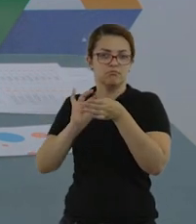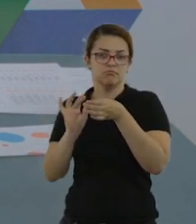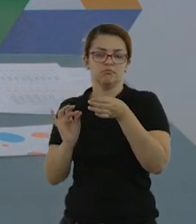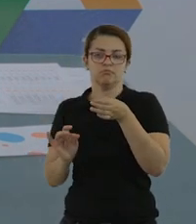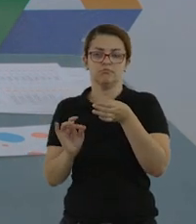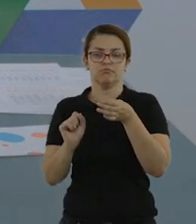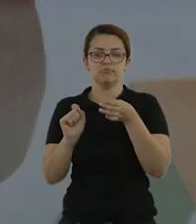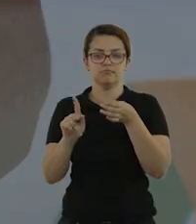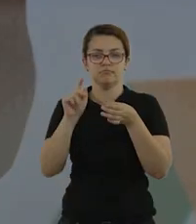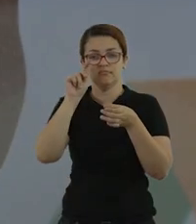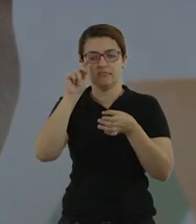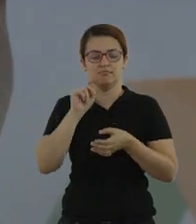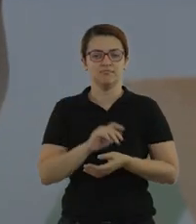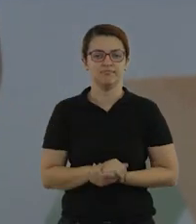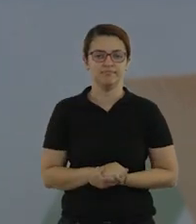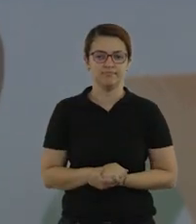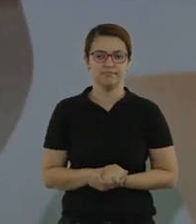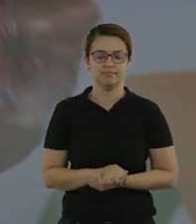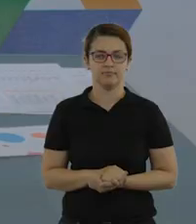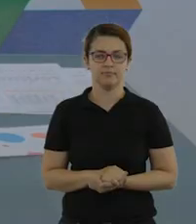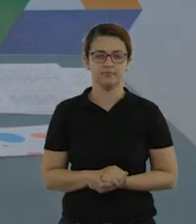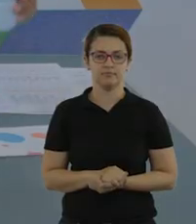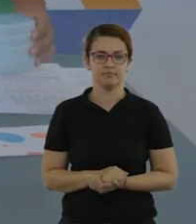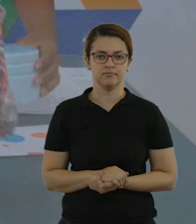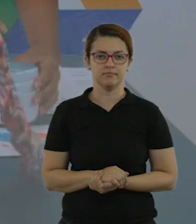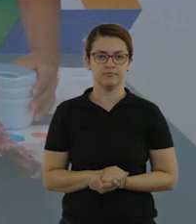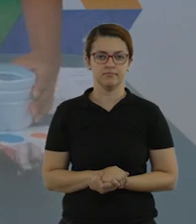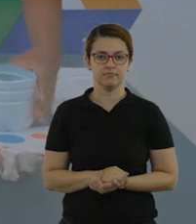pode enfeitar o frasco com tecido, ok?